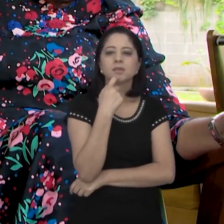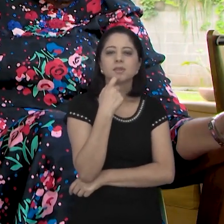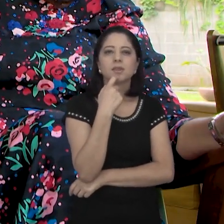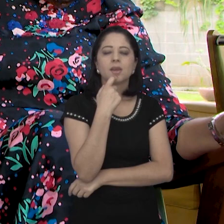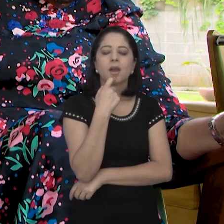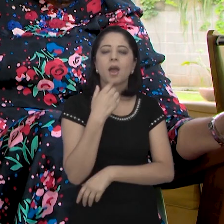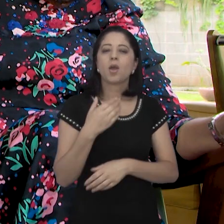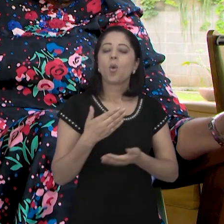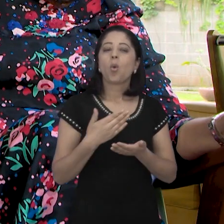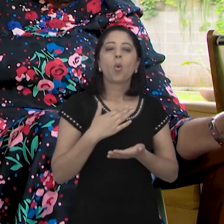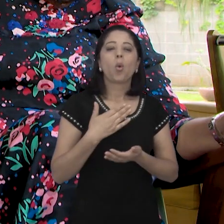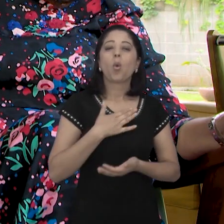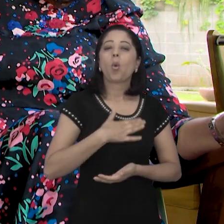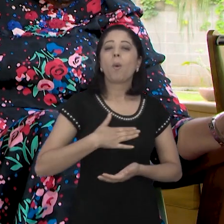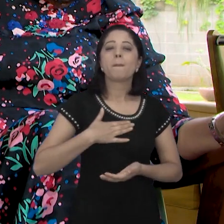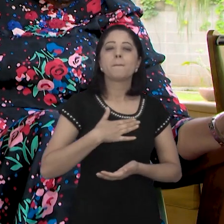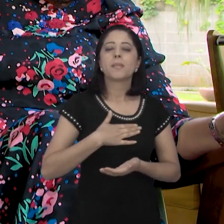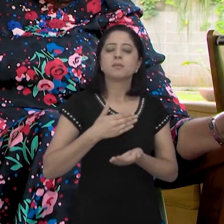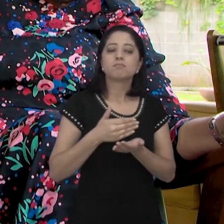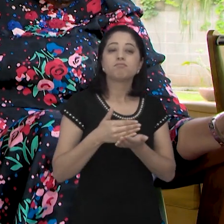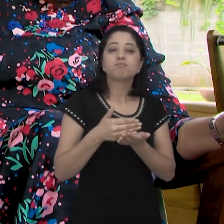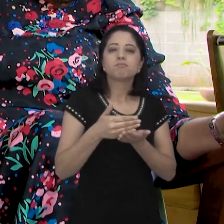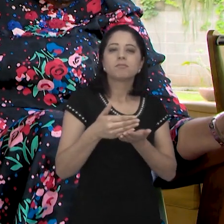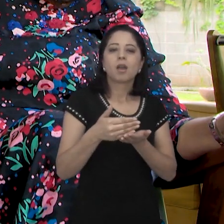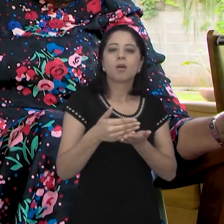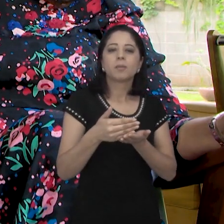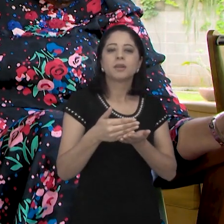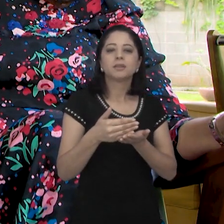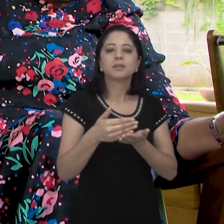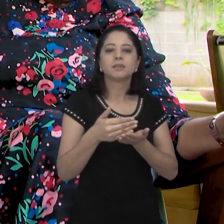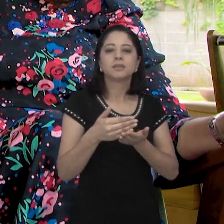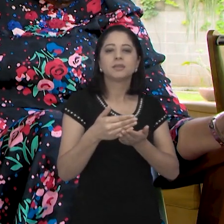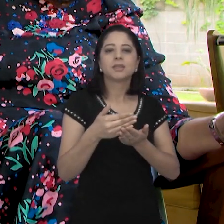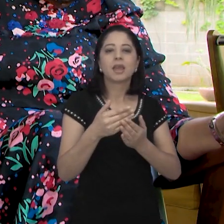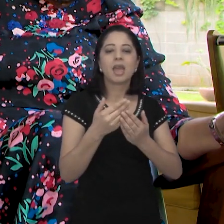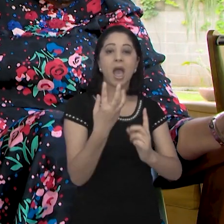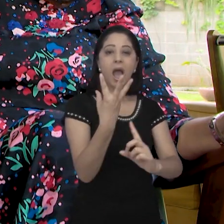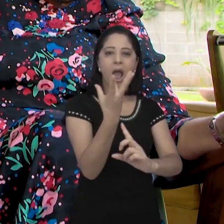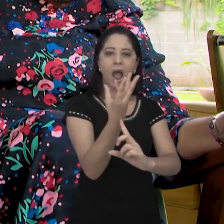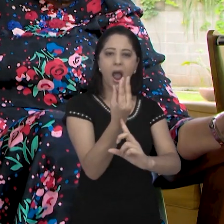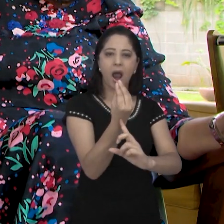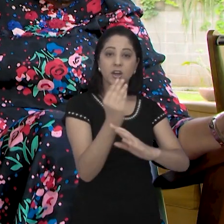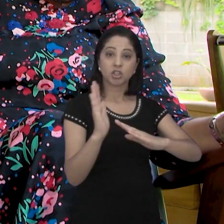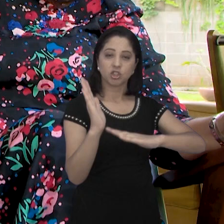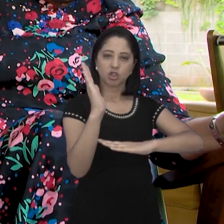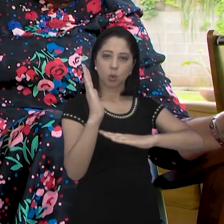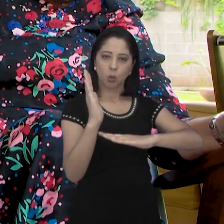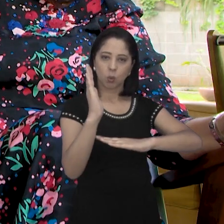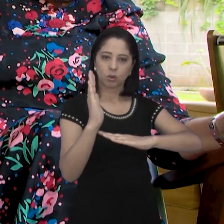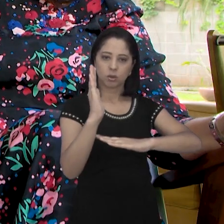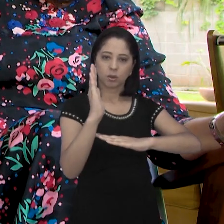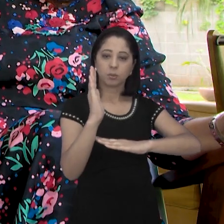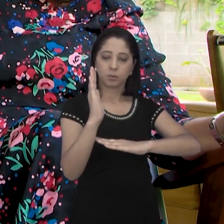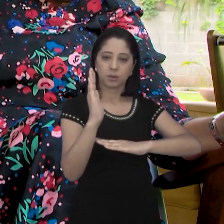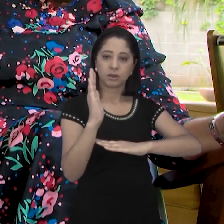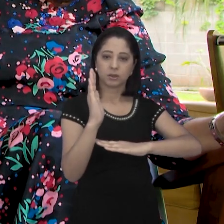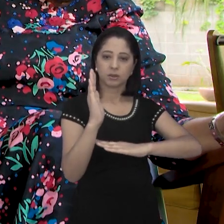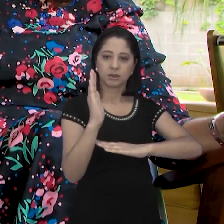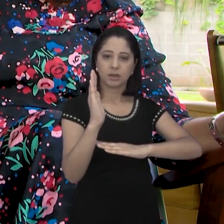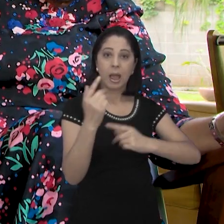a curtir, comecei a gostar, comecei a acompanhar mais sobre arte